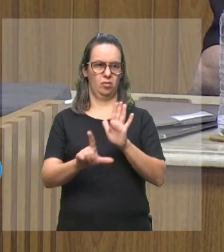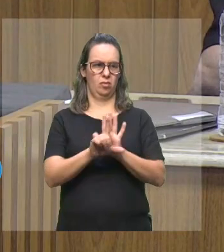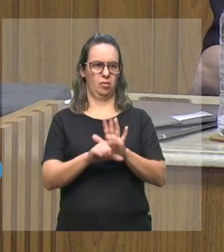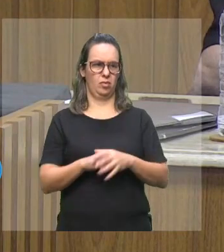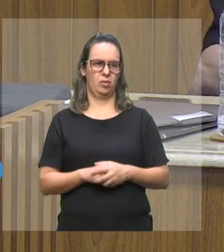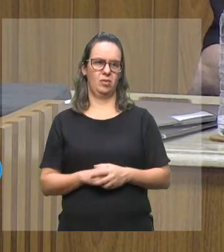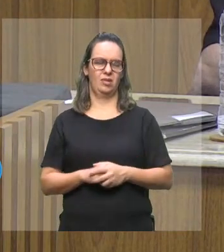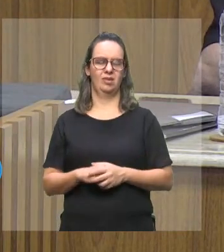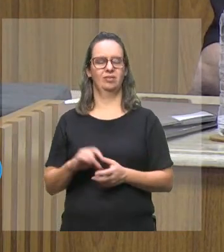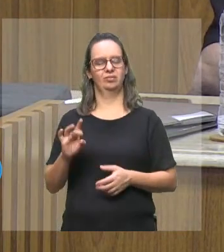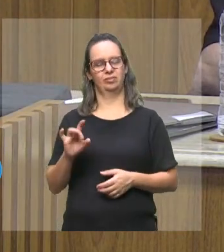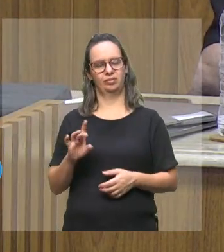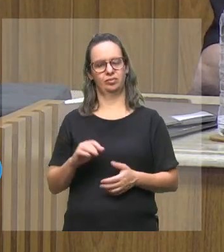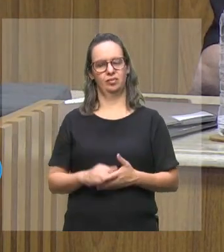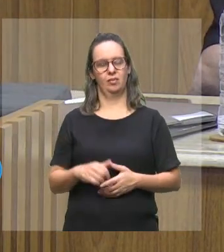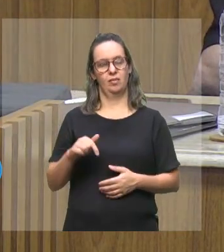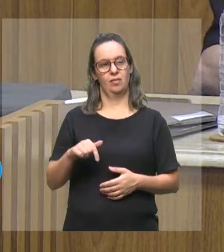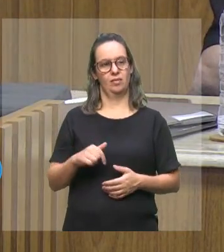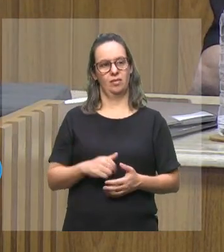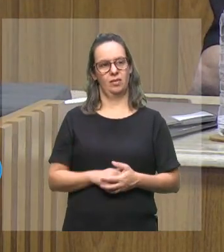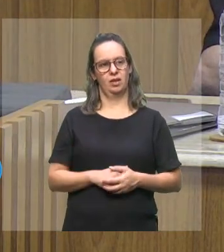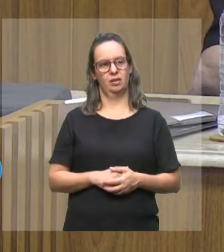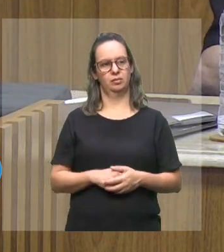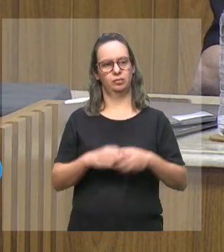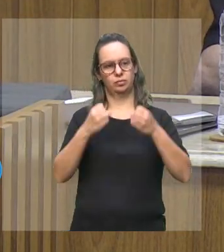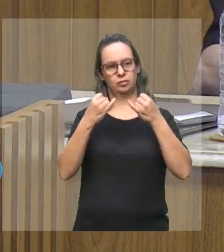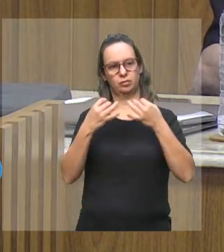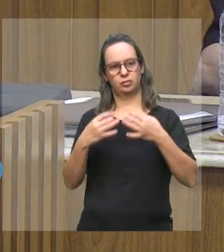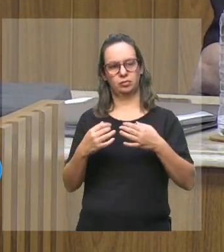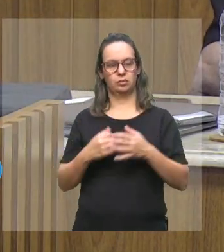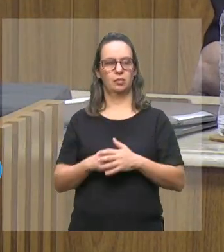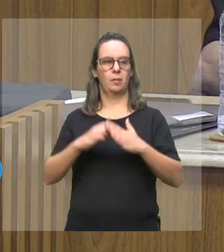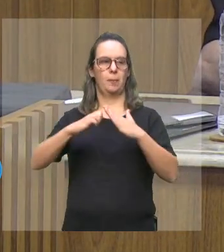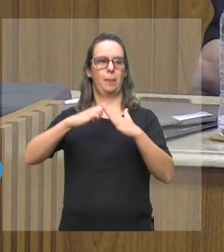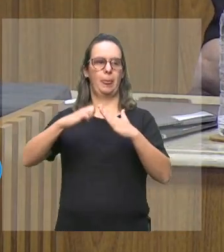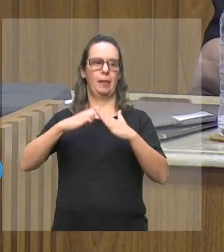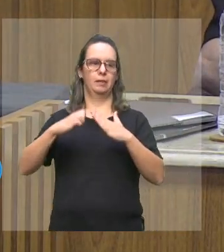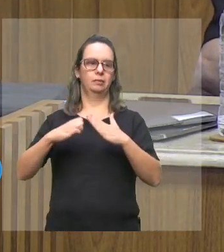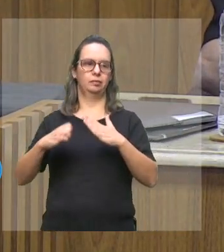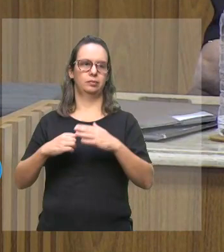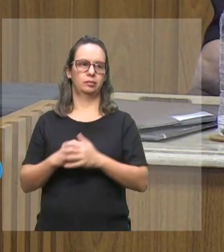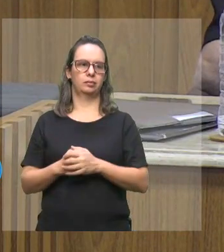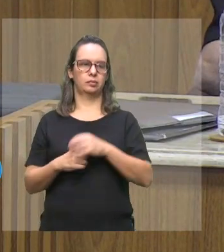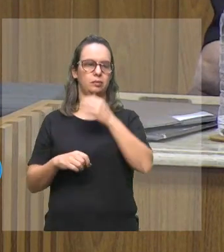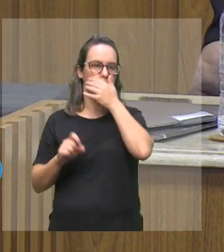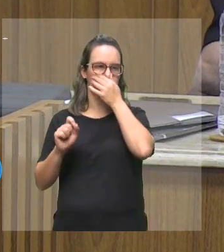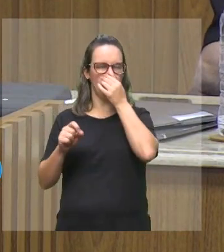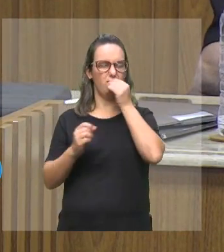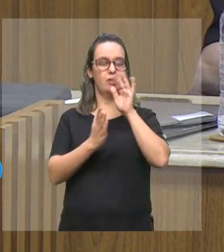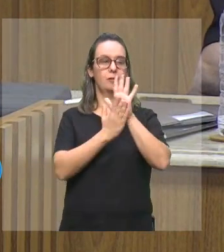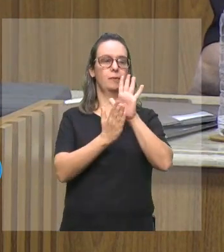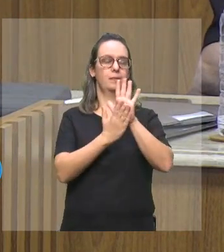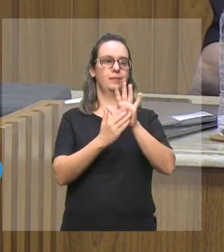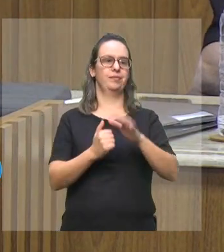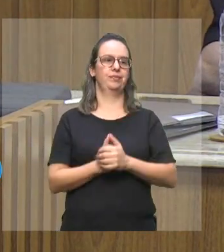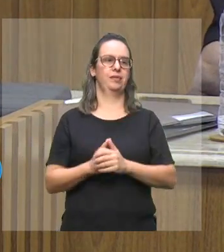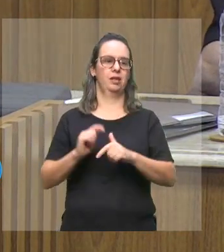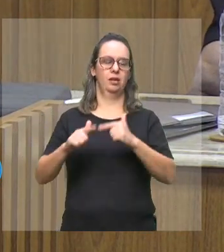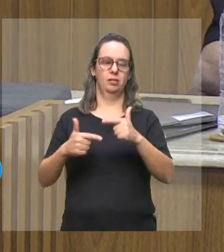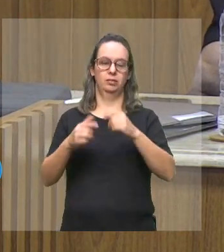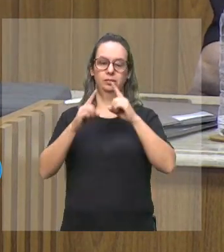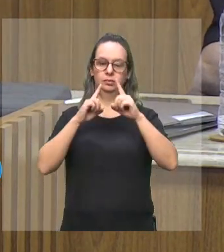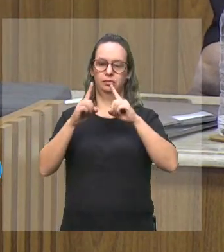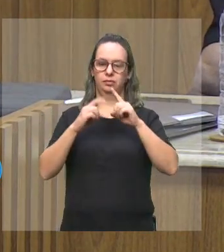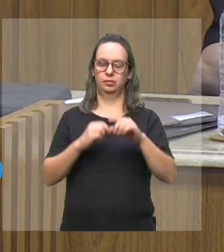são essas aqui as considerações com relação a esta emenda que foi proposta, e depois voltamos a discutir o